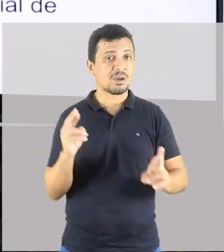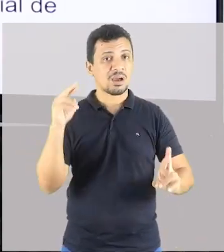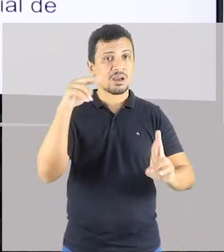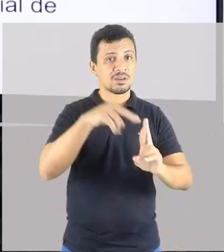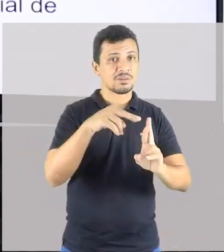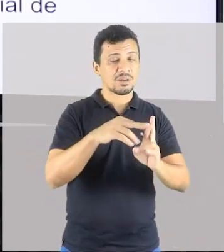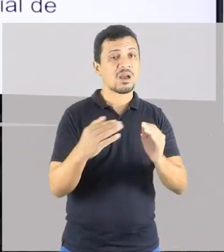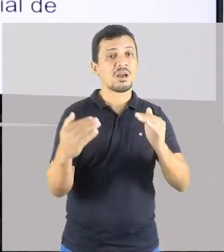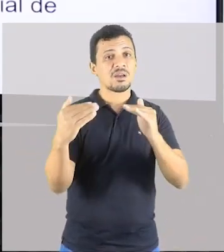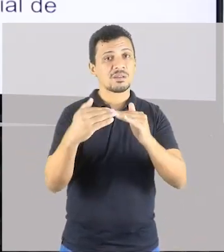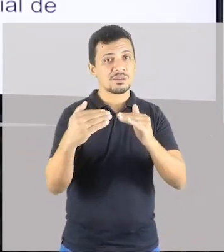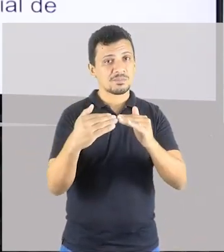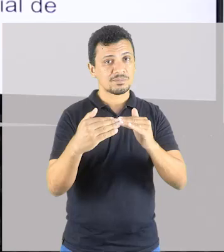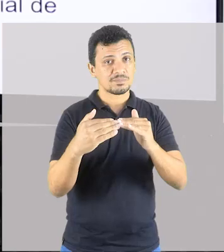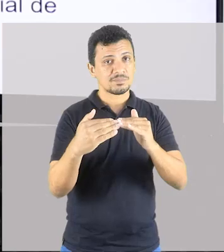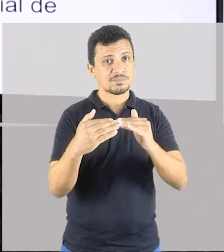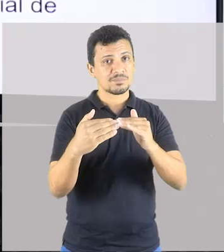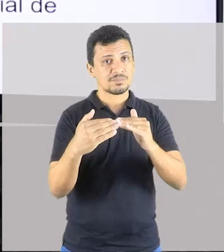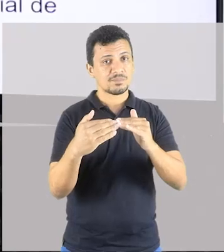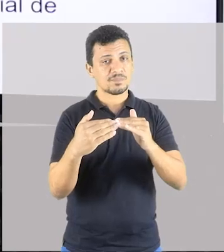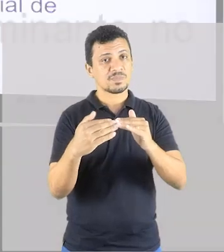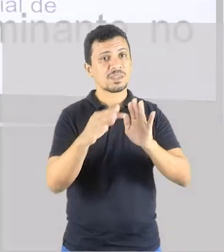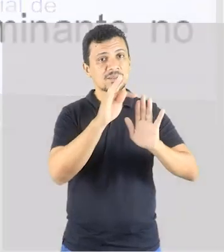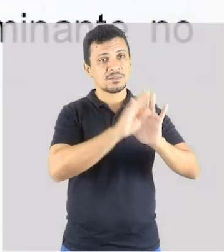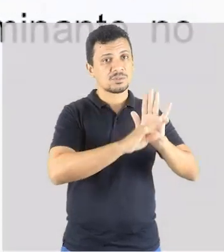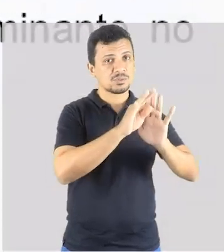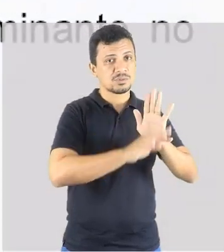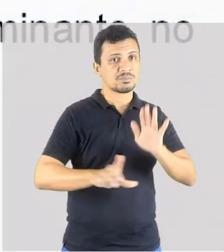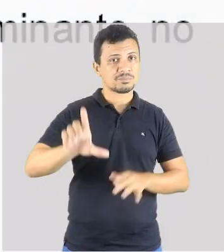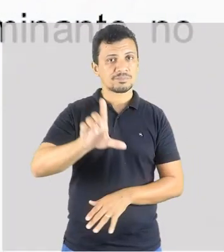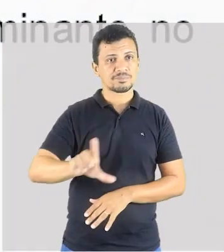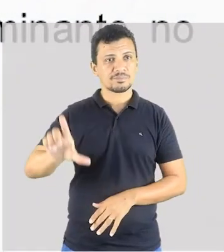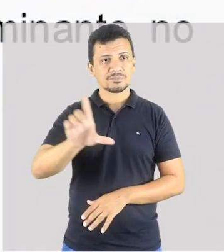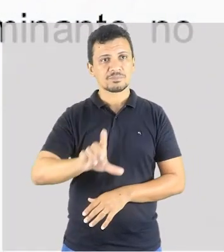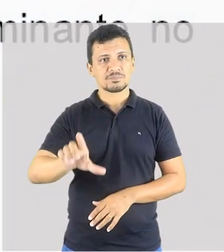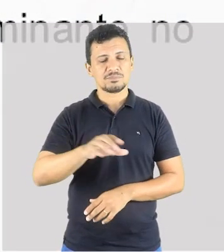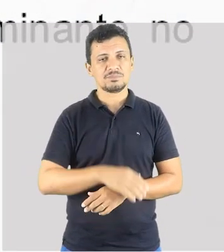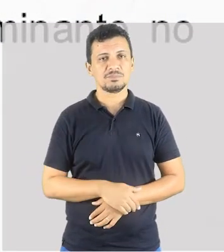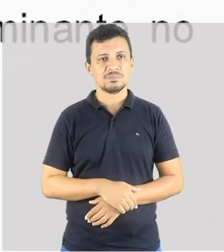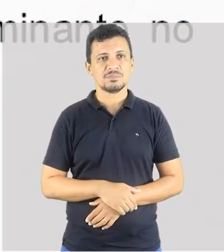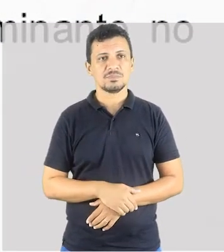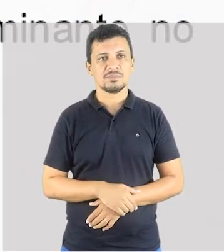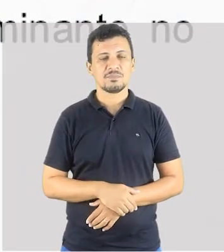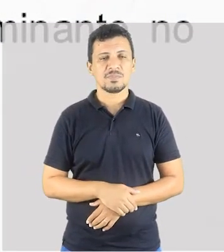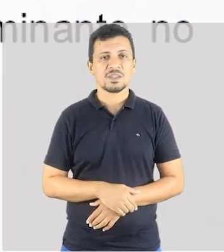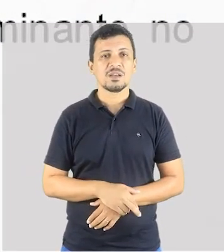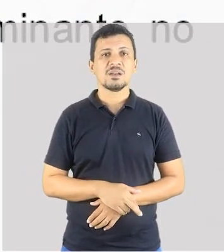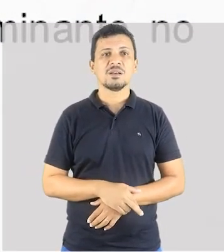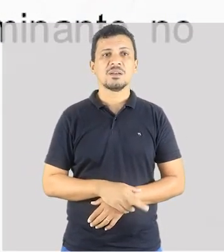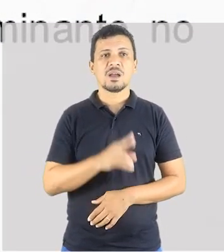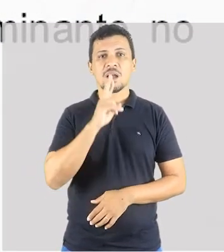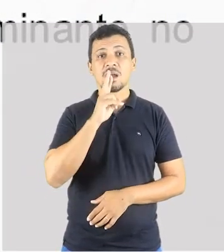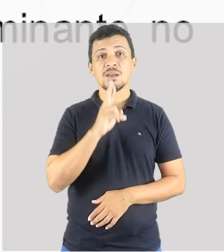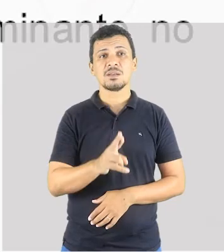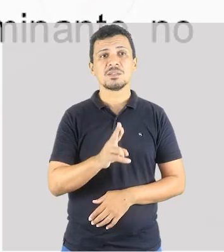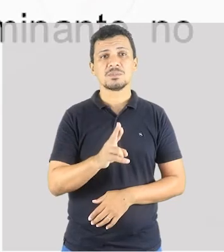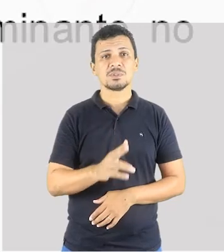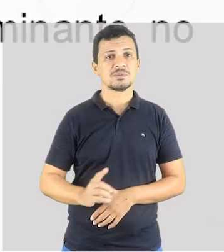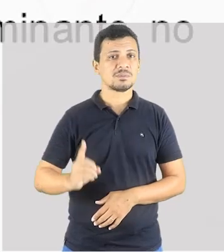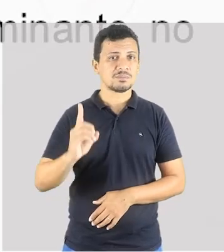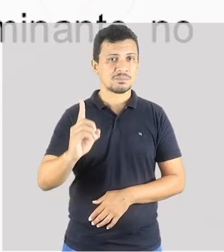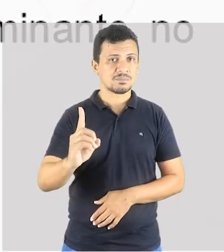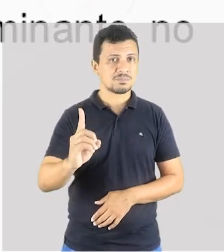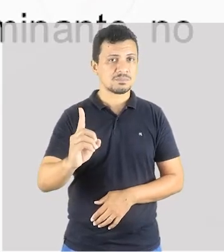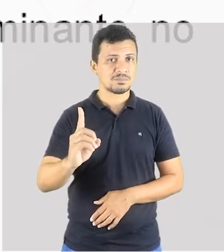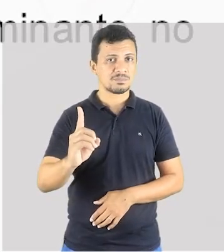na associação do texto literário, tá? Então, na relação aqui, nós teríamos a opção